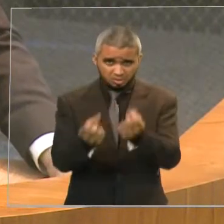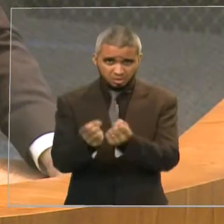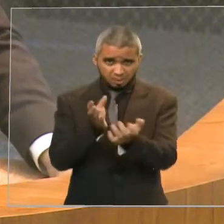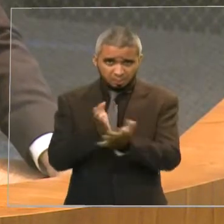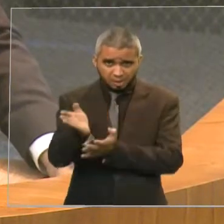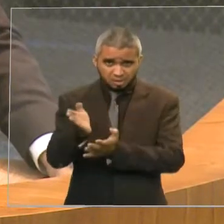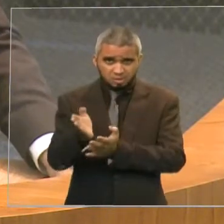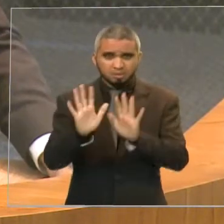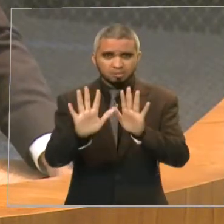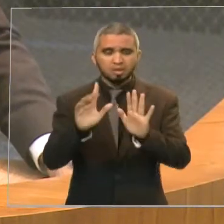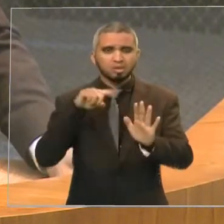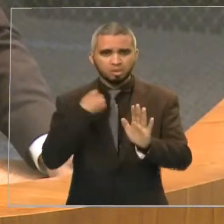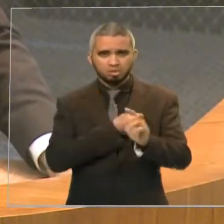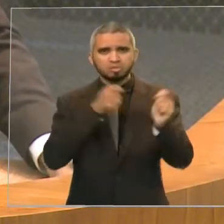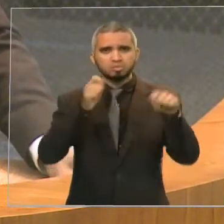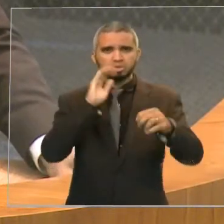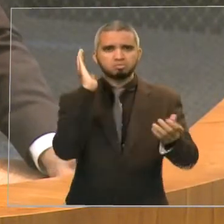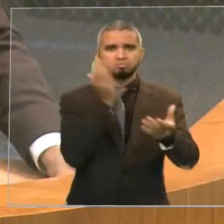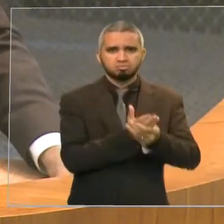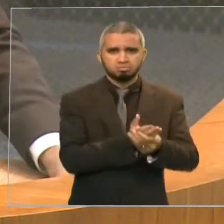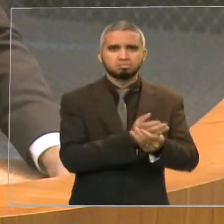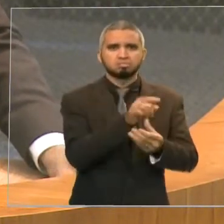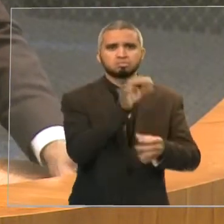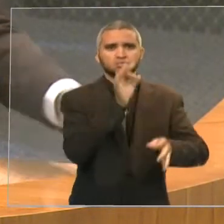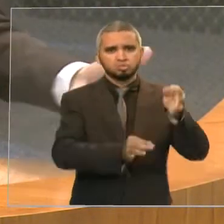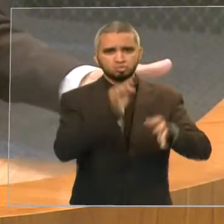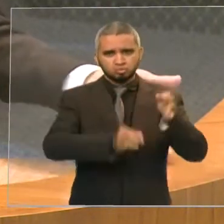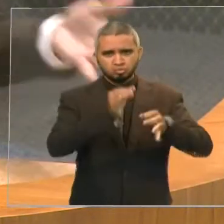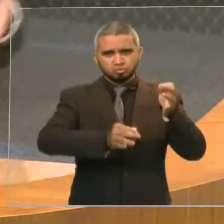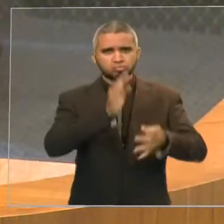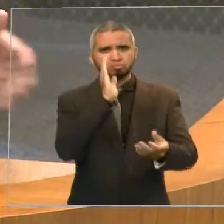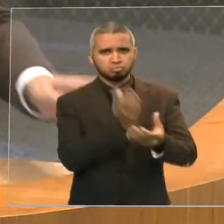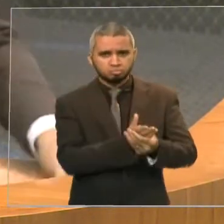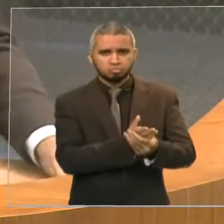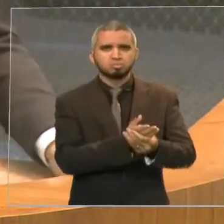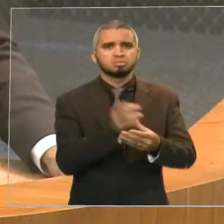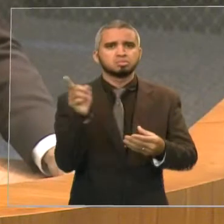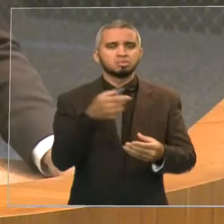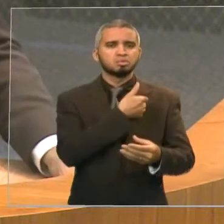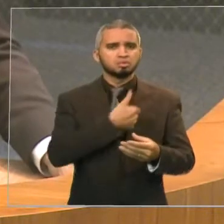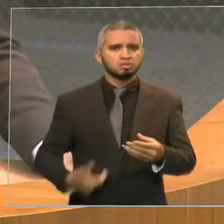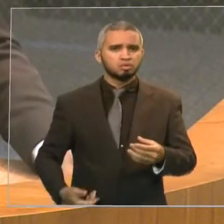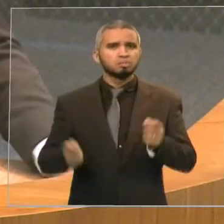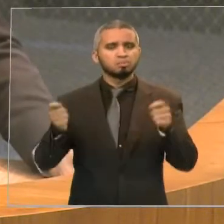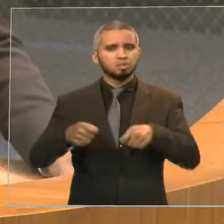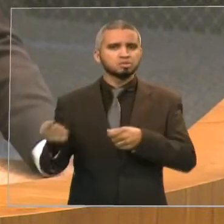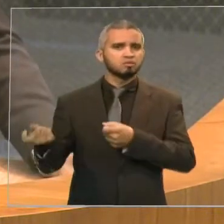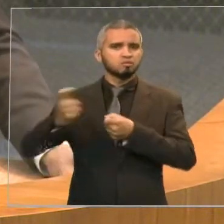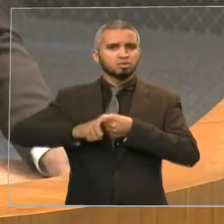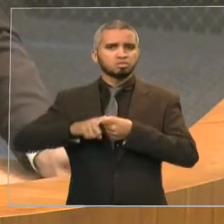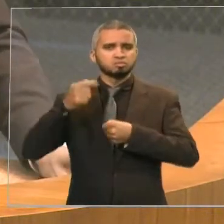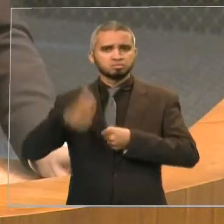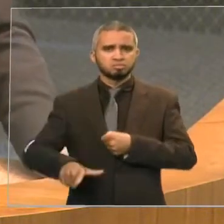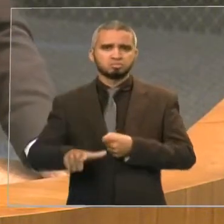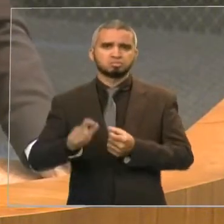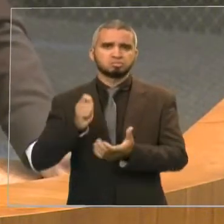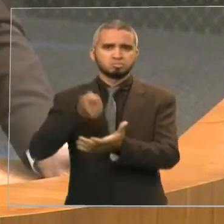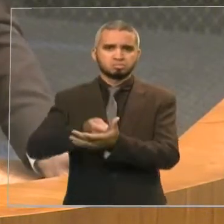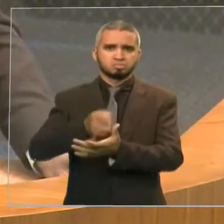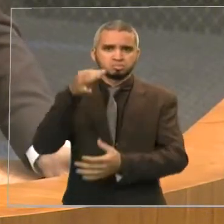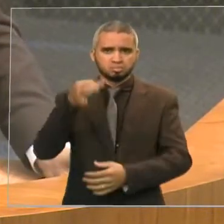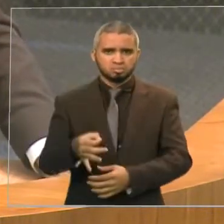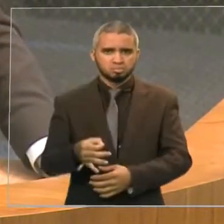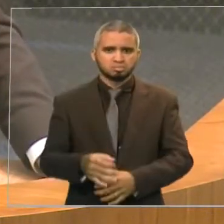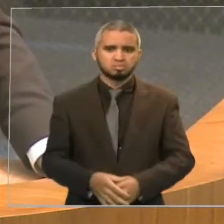reparar essa ilegalidade do governo do Estado e a ilegalidade que a maioria, base do governo, está votando aqui hoje,